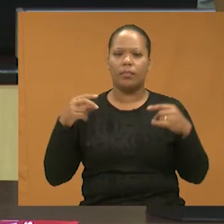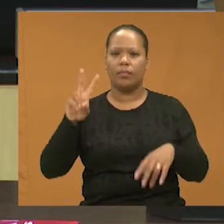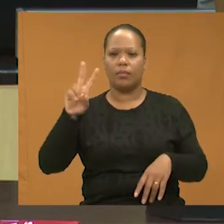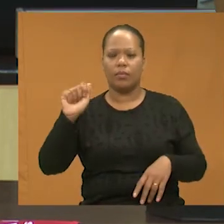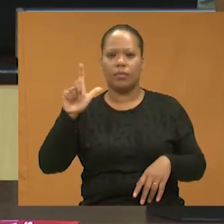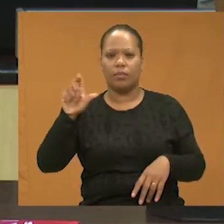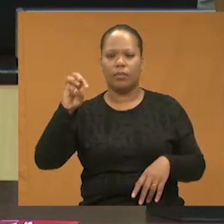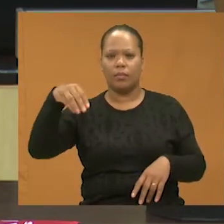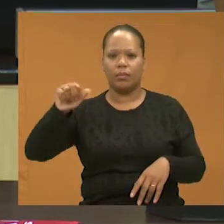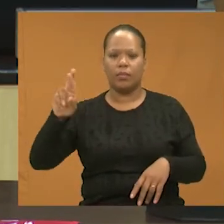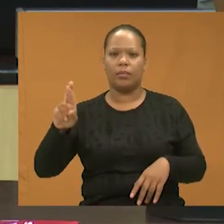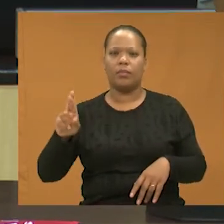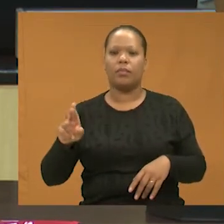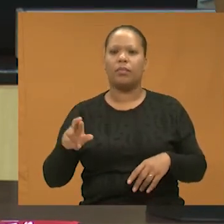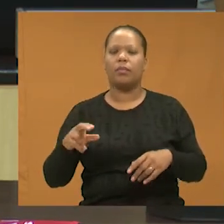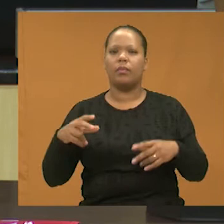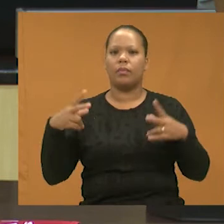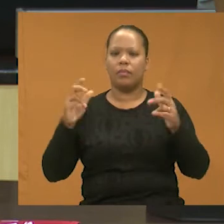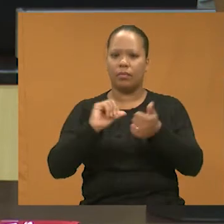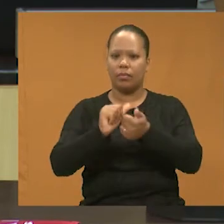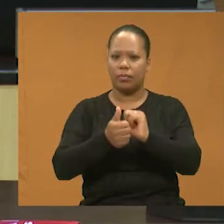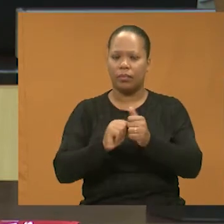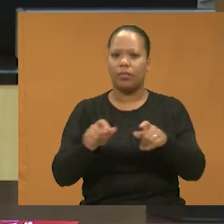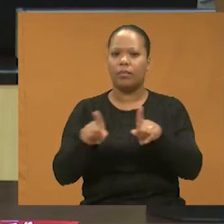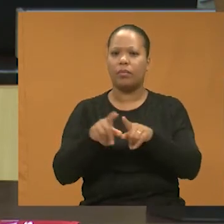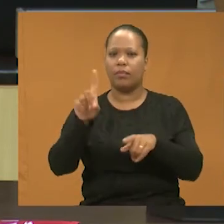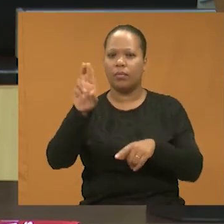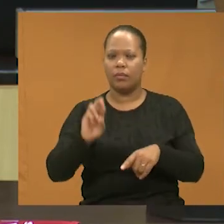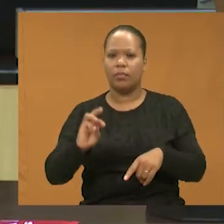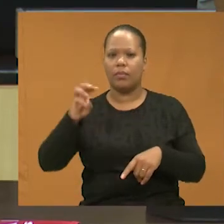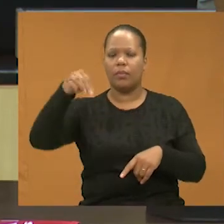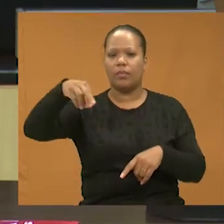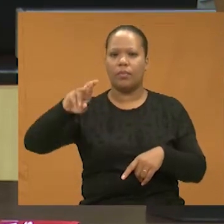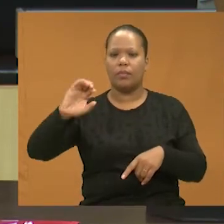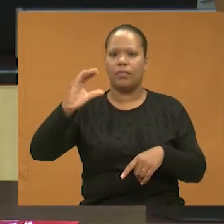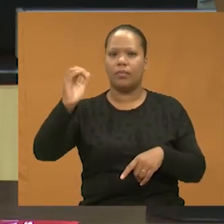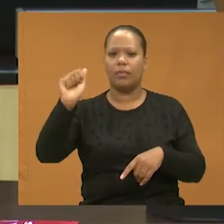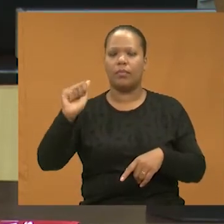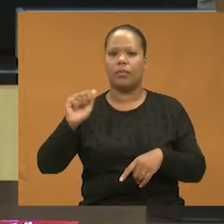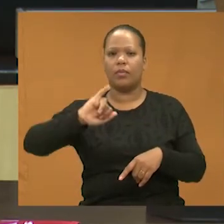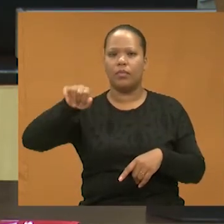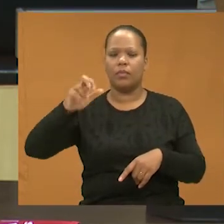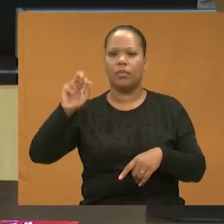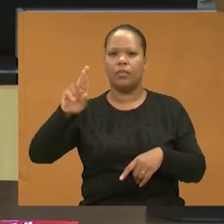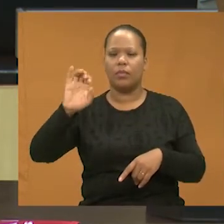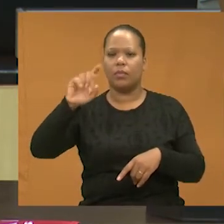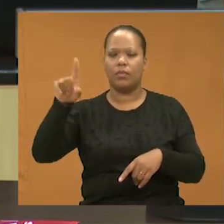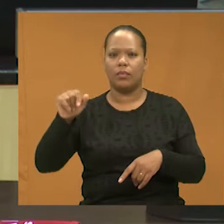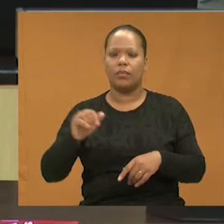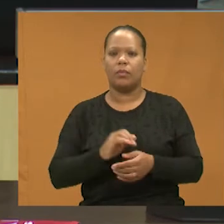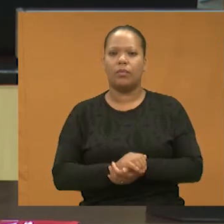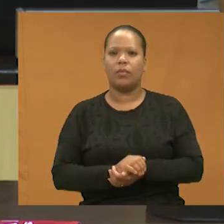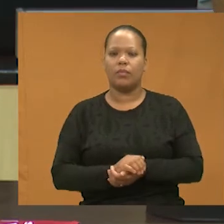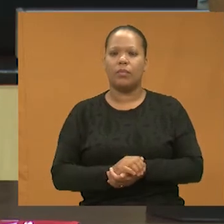Lua, vereador Paulinho do Esporte, vereadora doutora Márcia, vereador Juarez Araújo, vereador Arildo